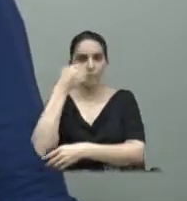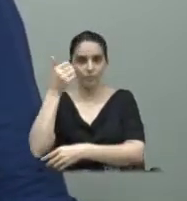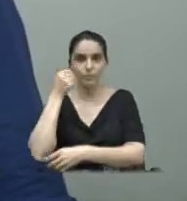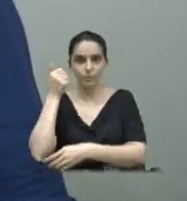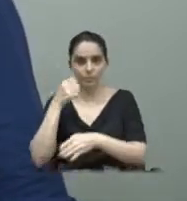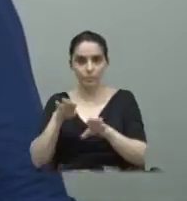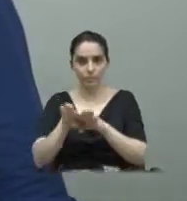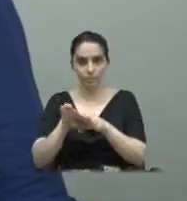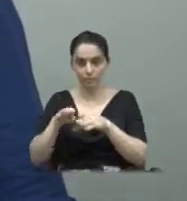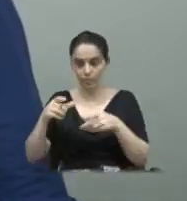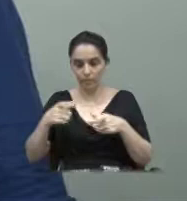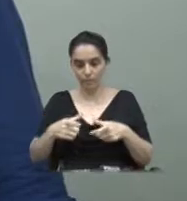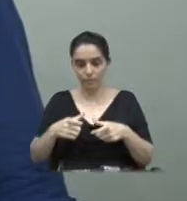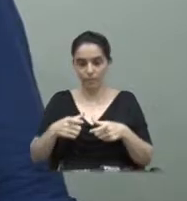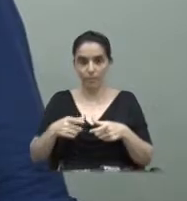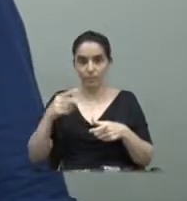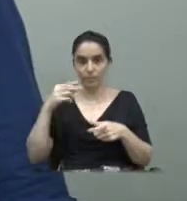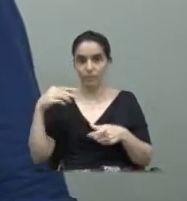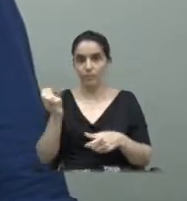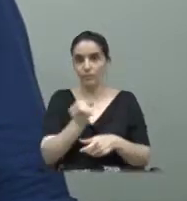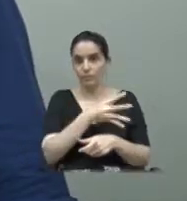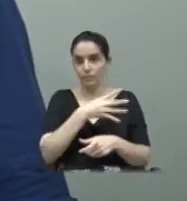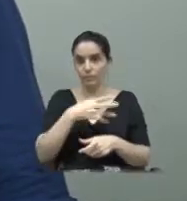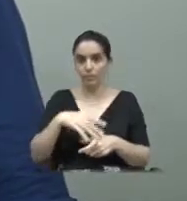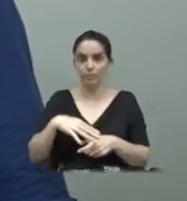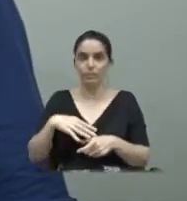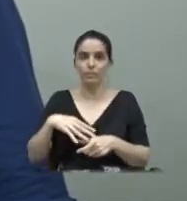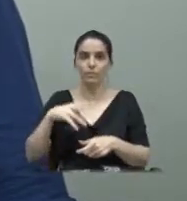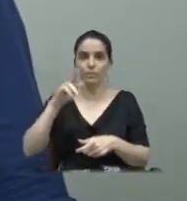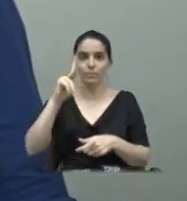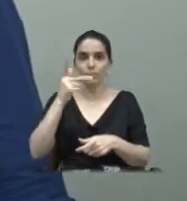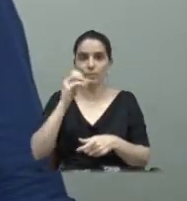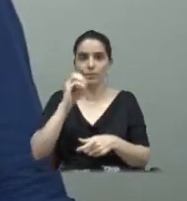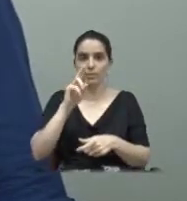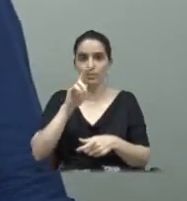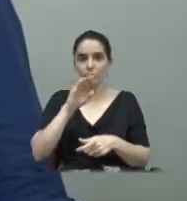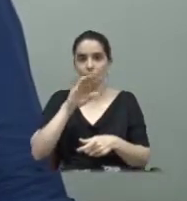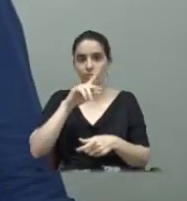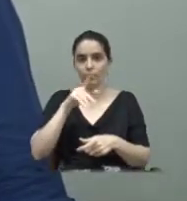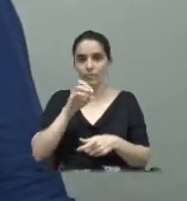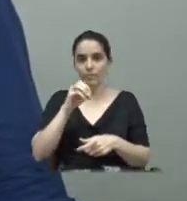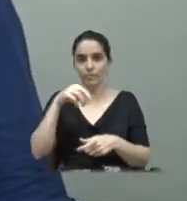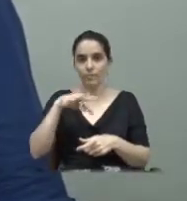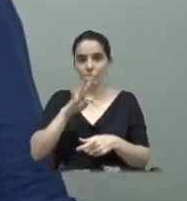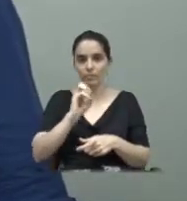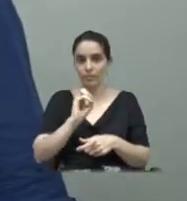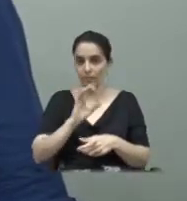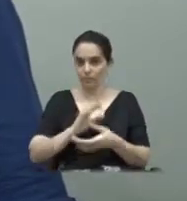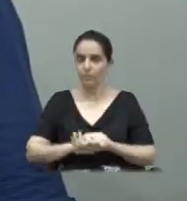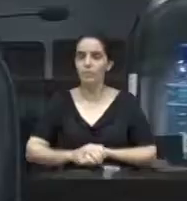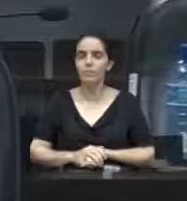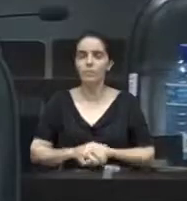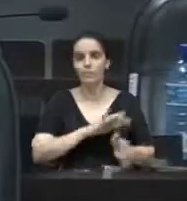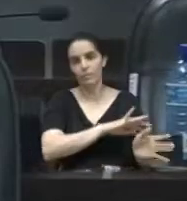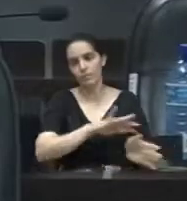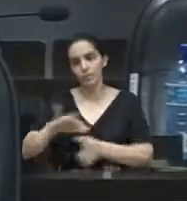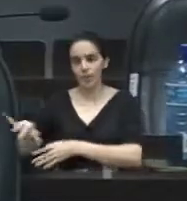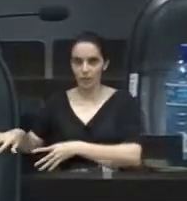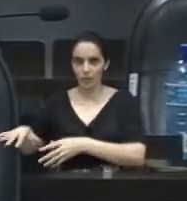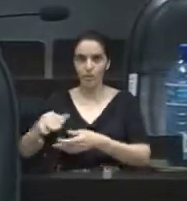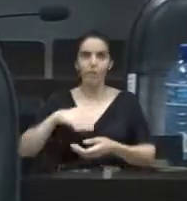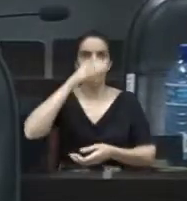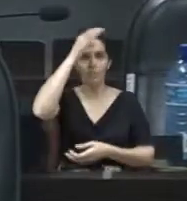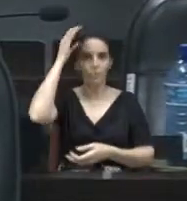ali do Novo Horizonte seria importante. Parabéns pelo requerimento. Uma parte, vereador. Opa! Com relação até esse horário que foi